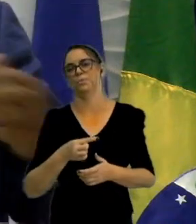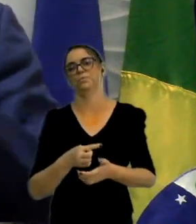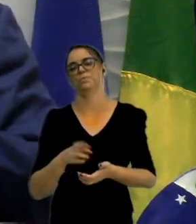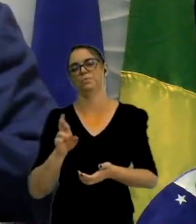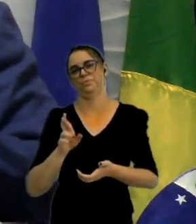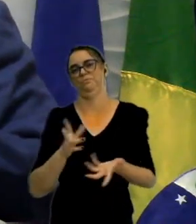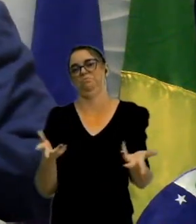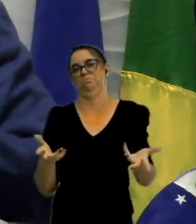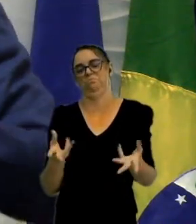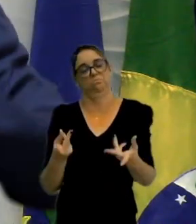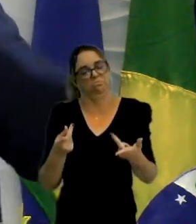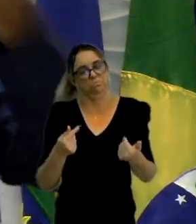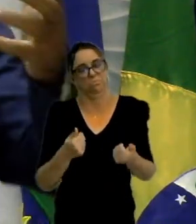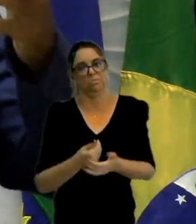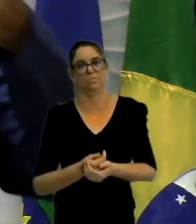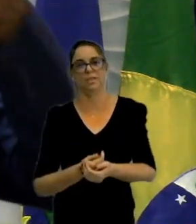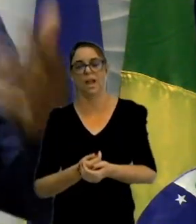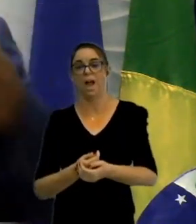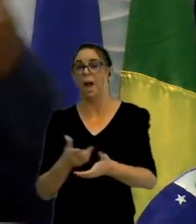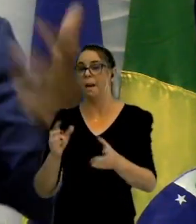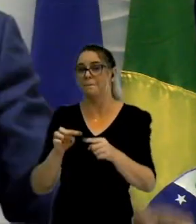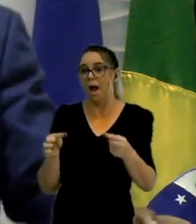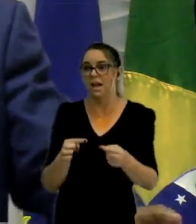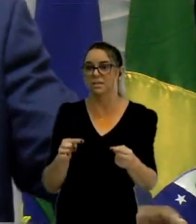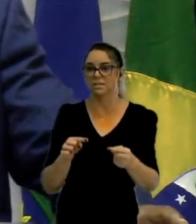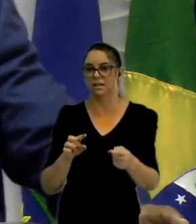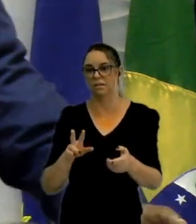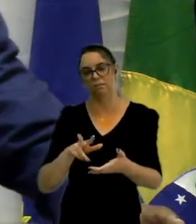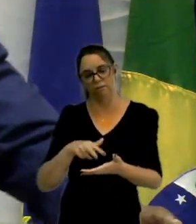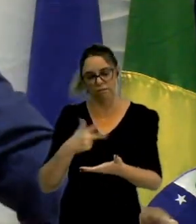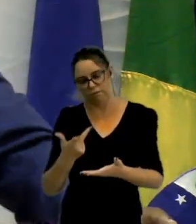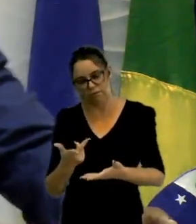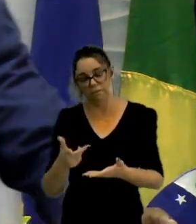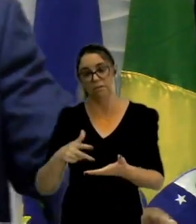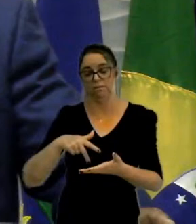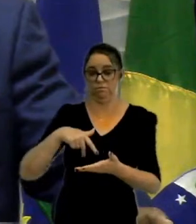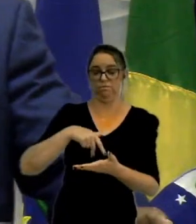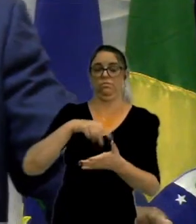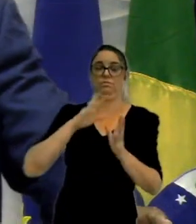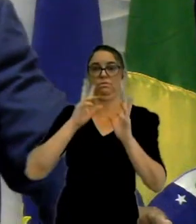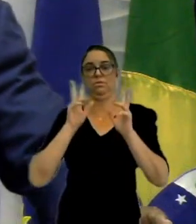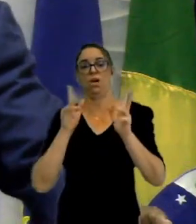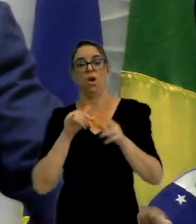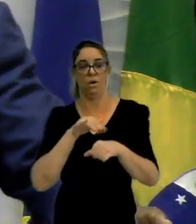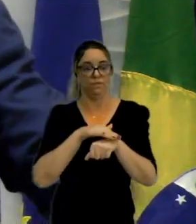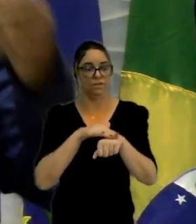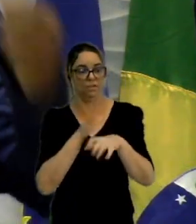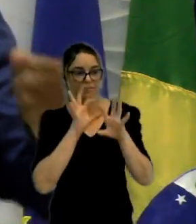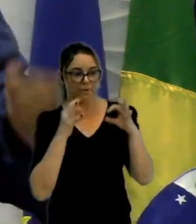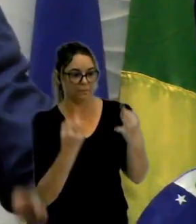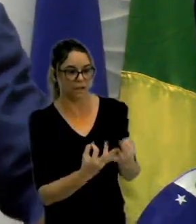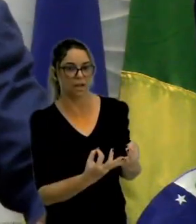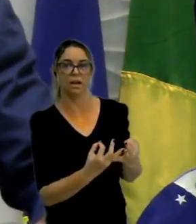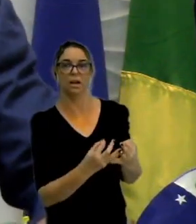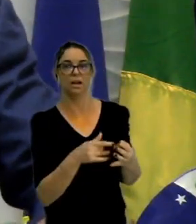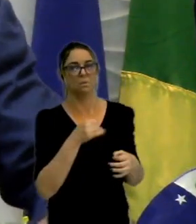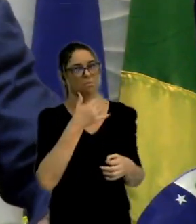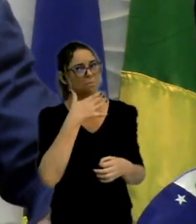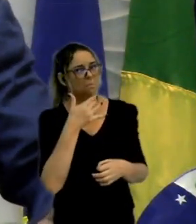se voltou a tornar a conversar e conversou com a família dele e